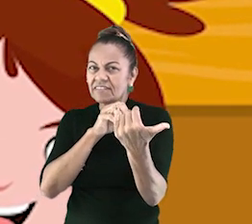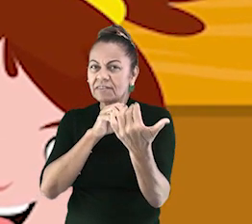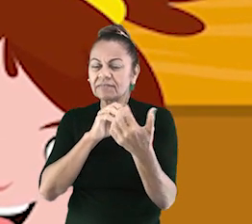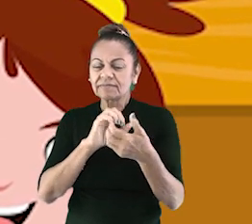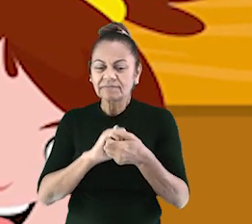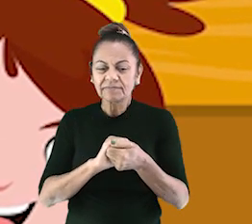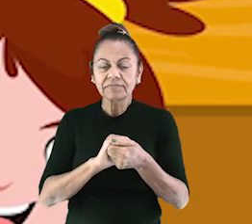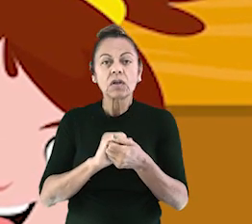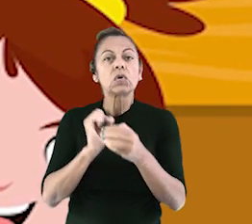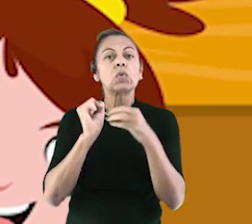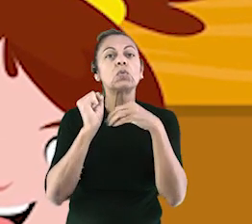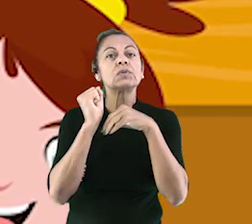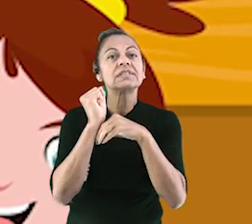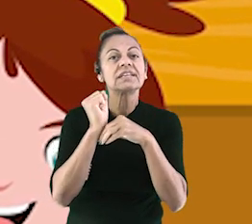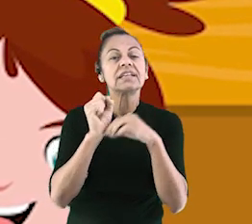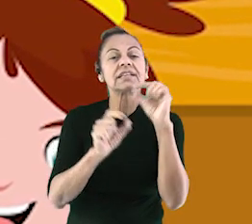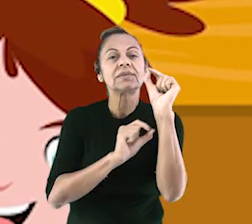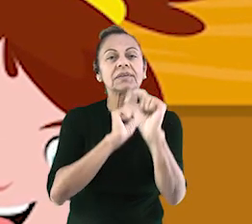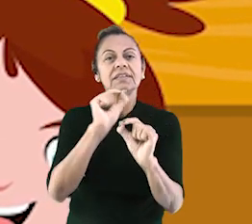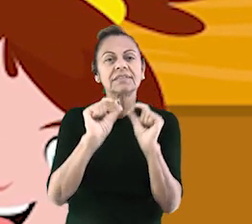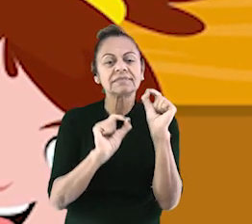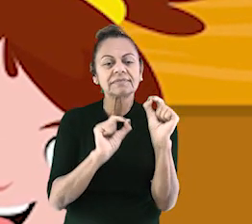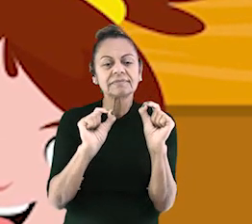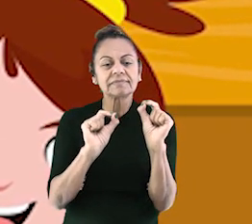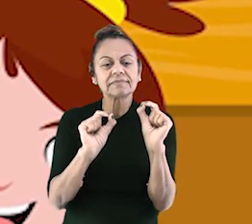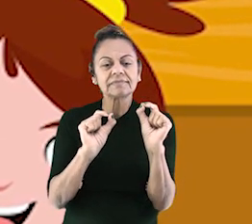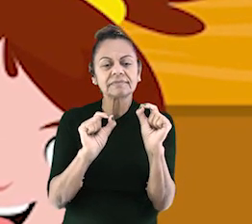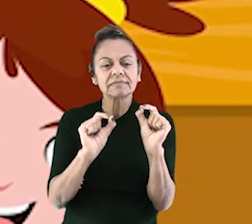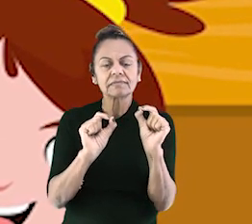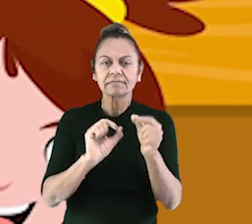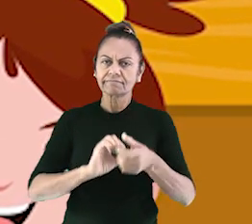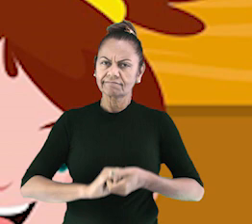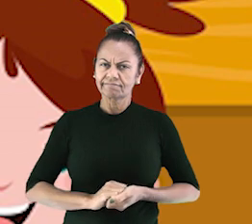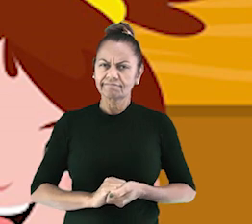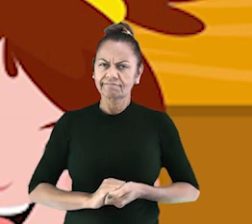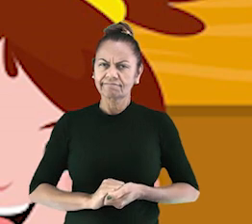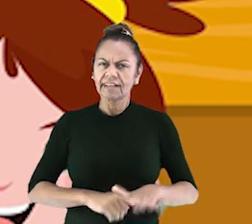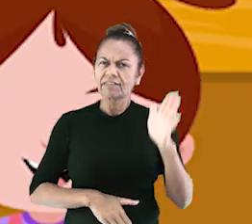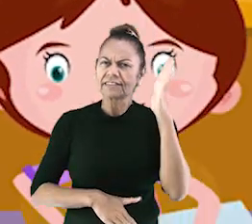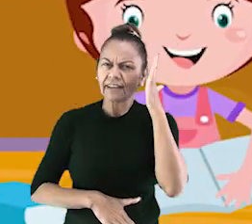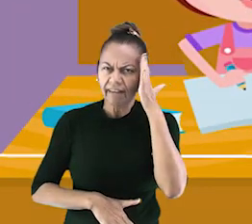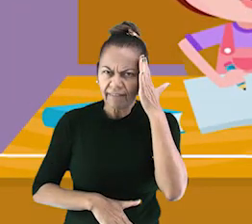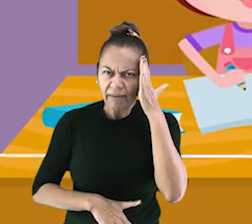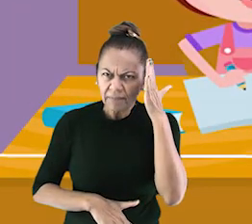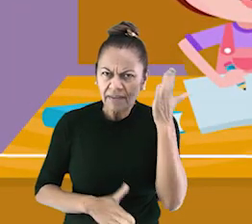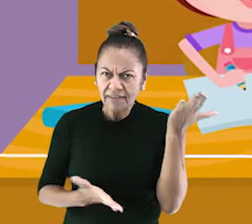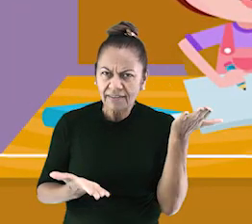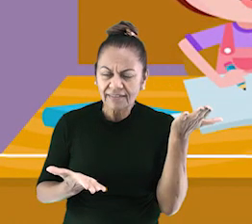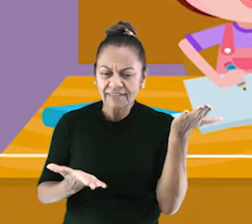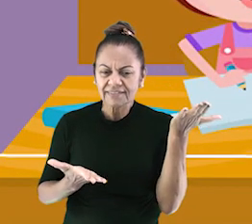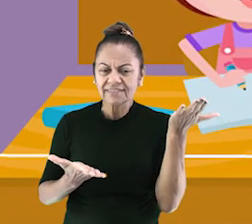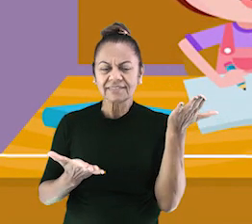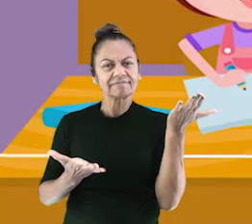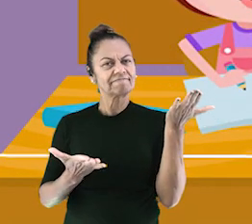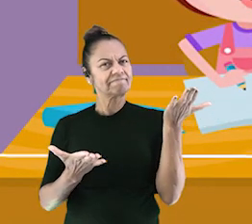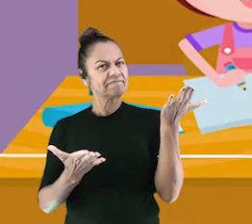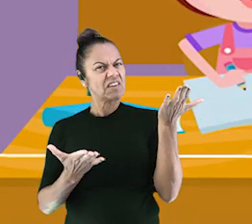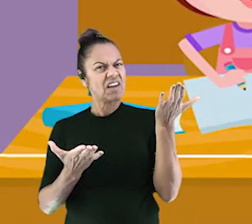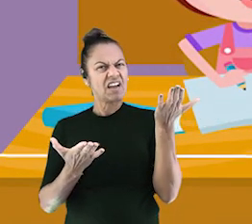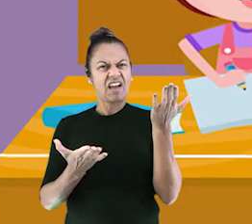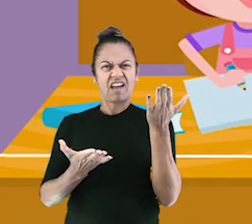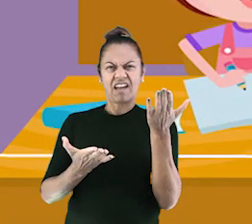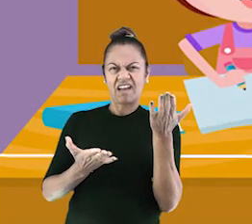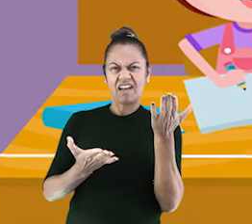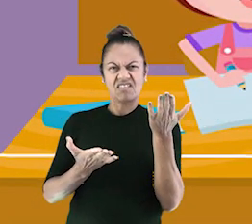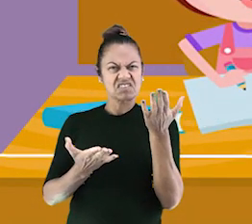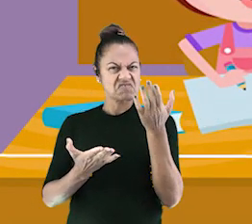mais. O segredo é... Mas você quer saber mesmo? Acho que